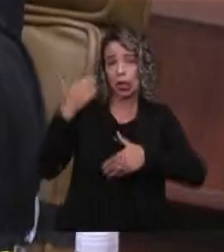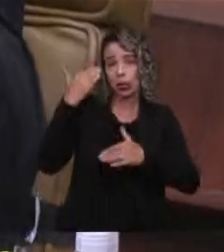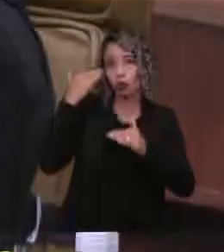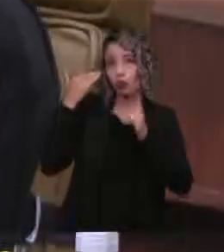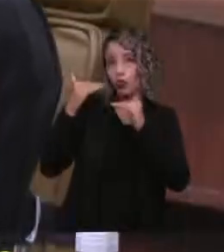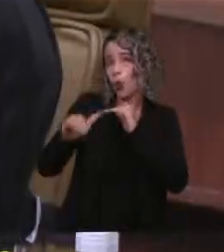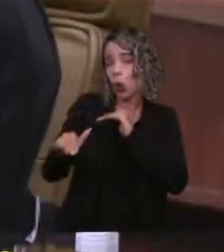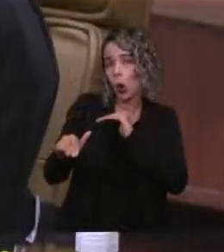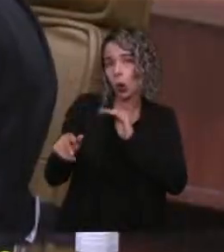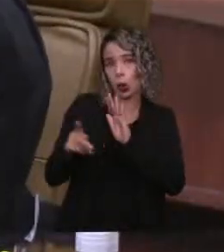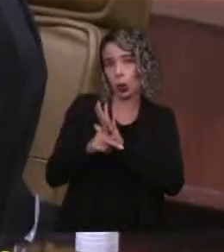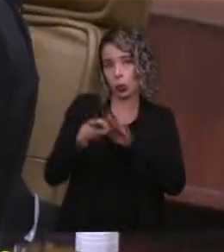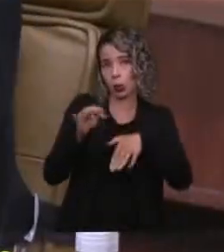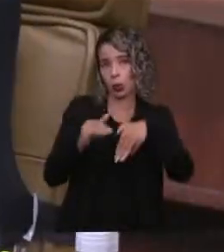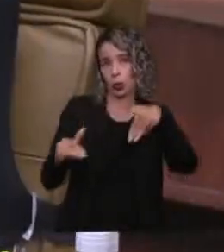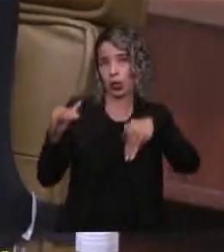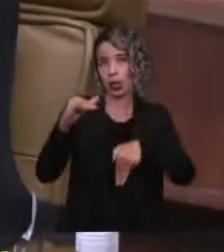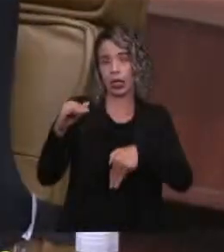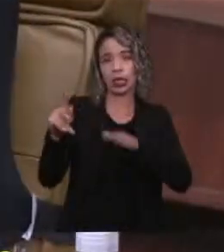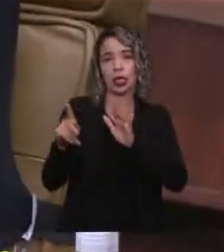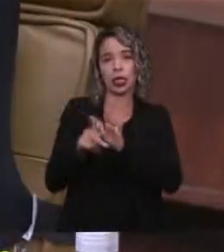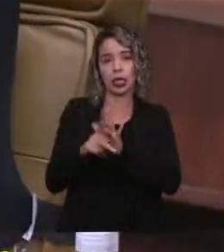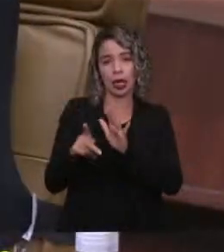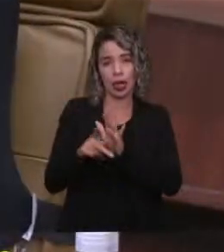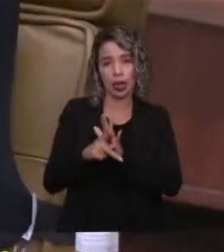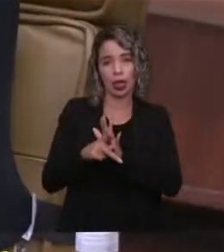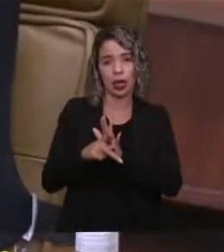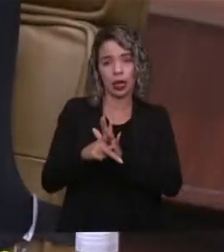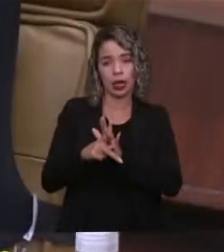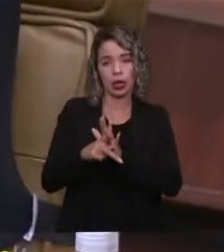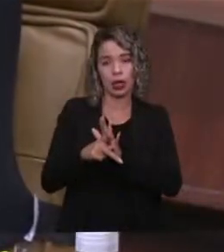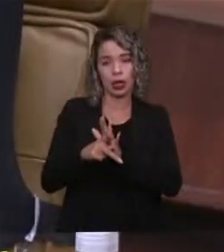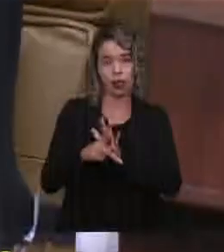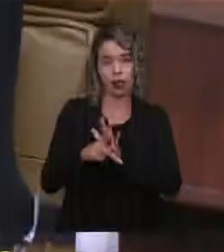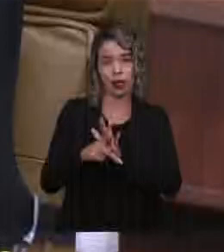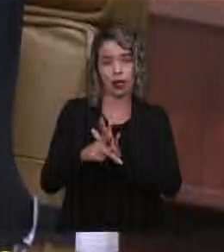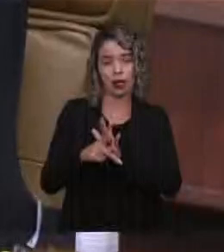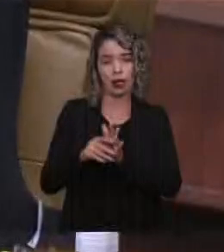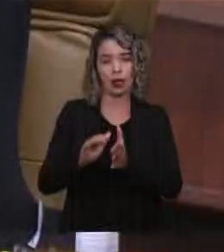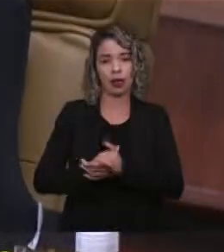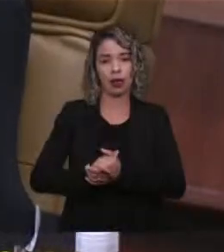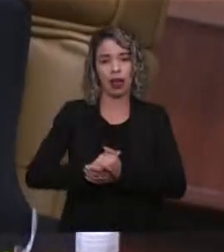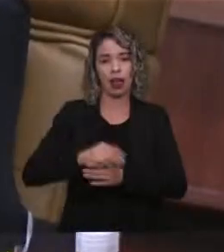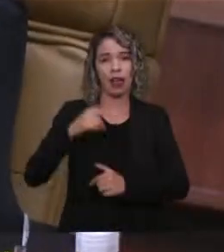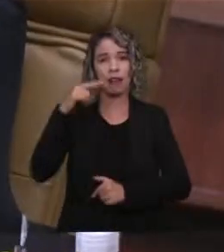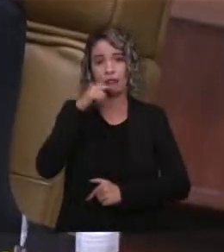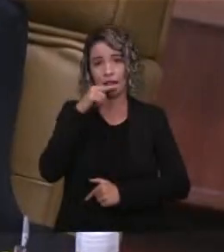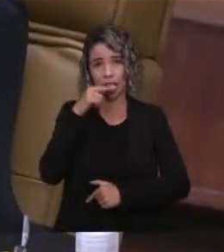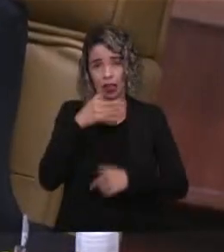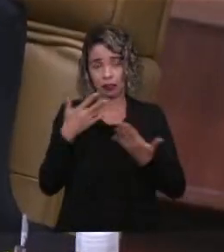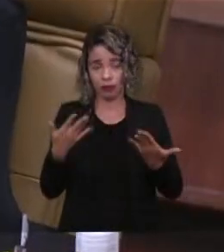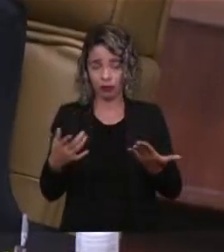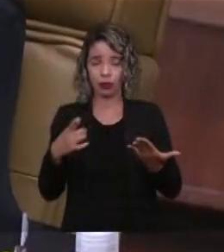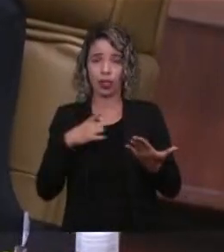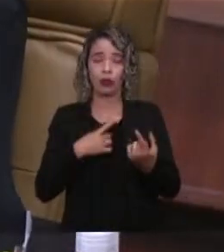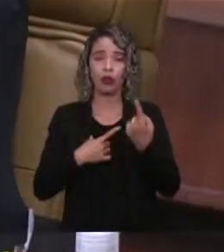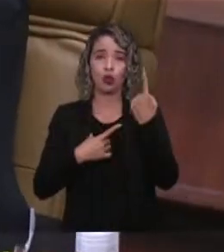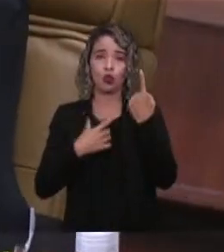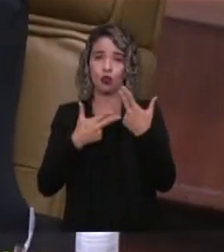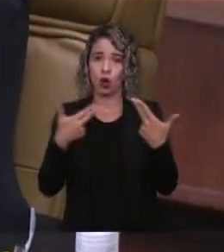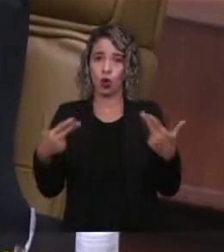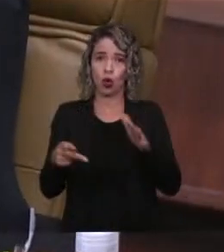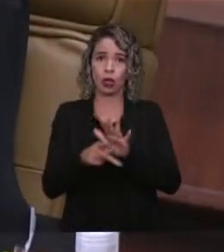Fachin. Eu entendo que houve um acordo para os 20 milhões. Então, um único delito de